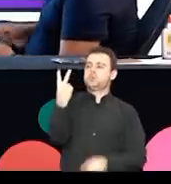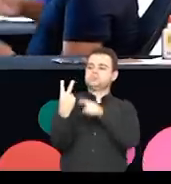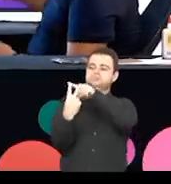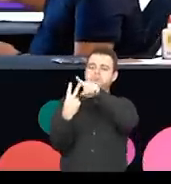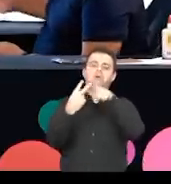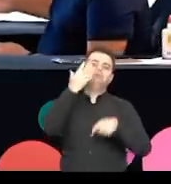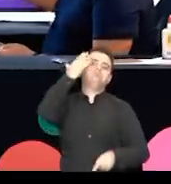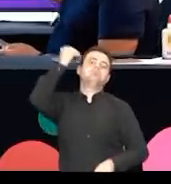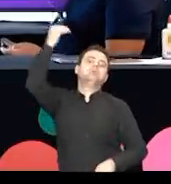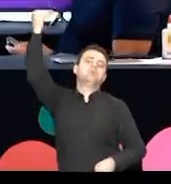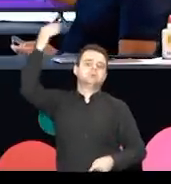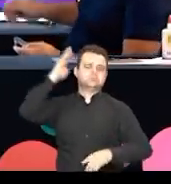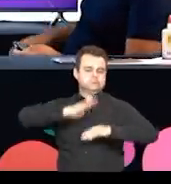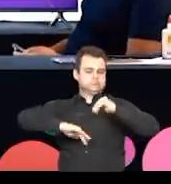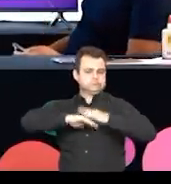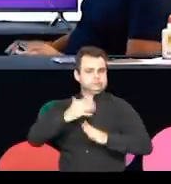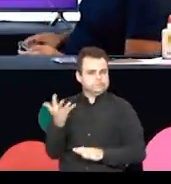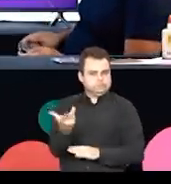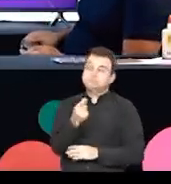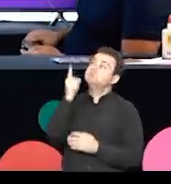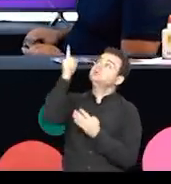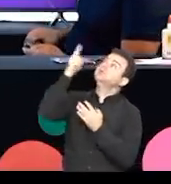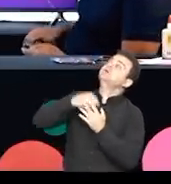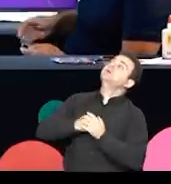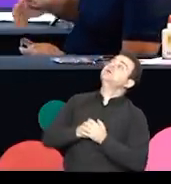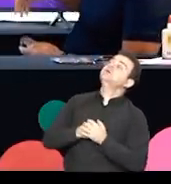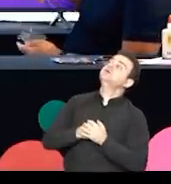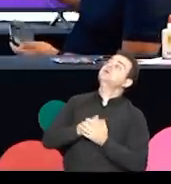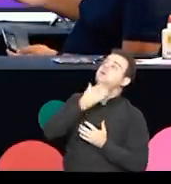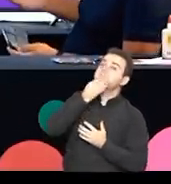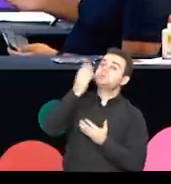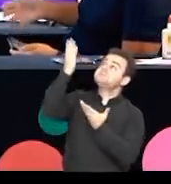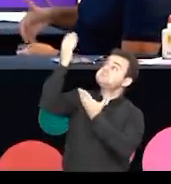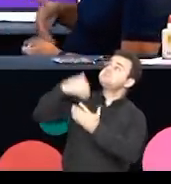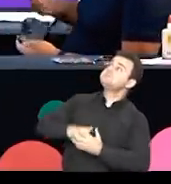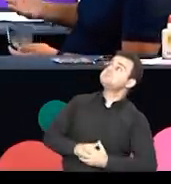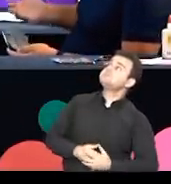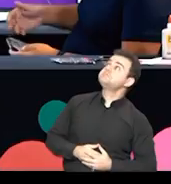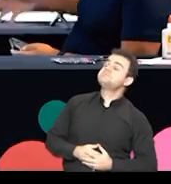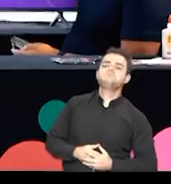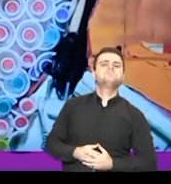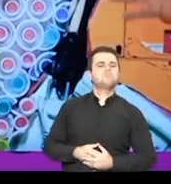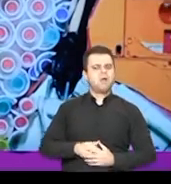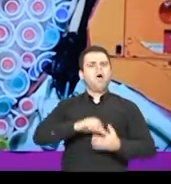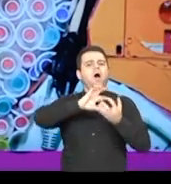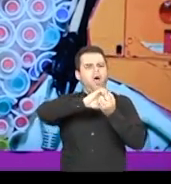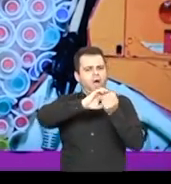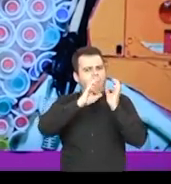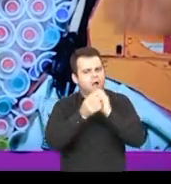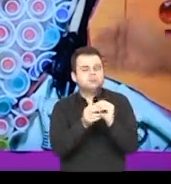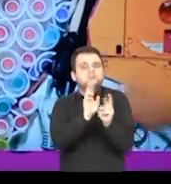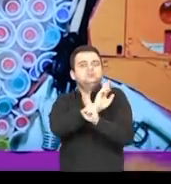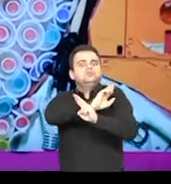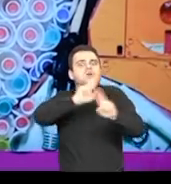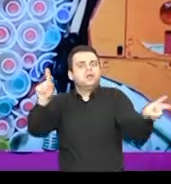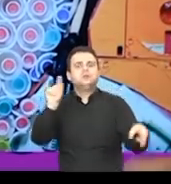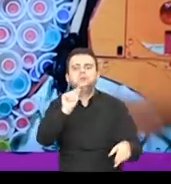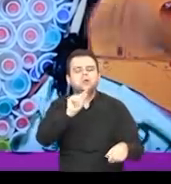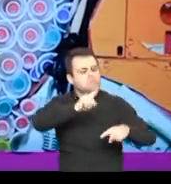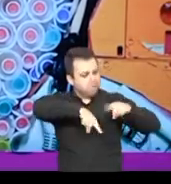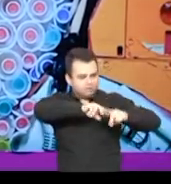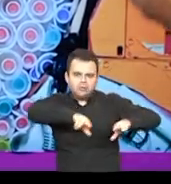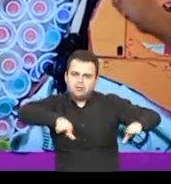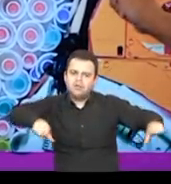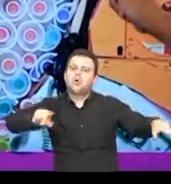talentosos. O primeiro é o Sandro Rodrigues. Ele faz vários quadros, muita arte diferente com esses tipos de materiais,